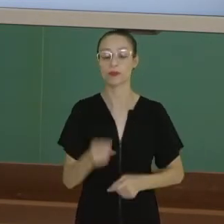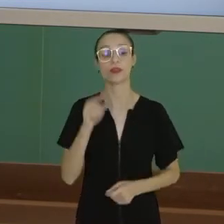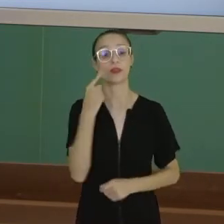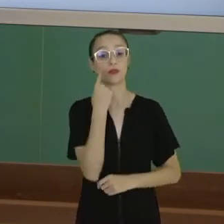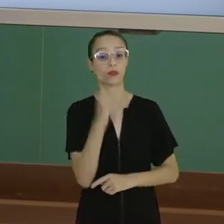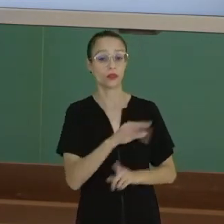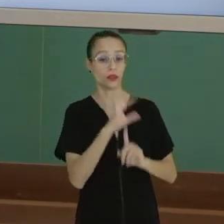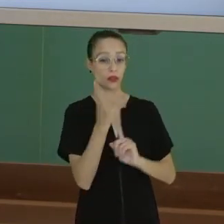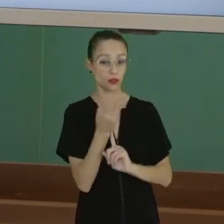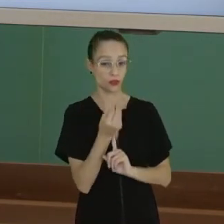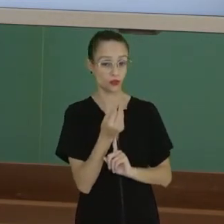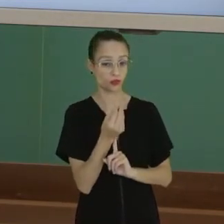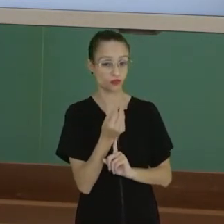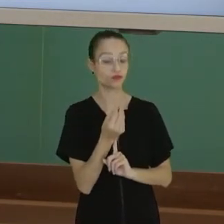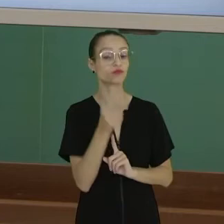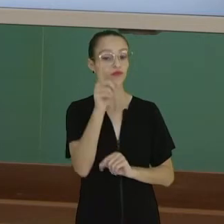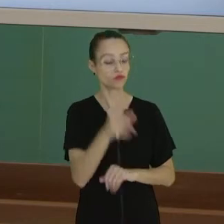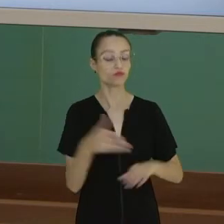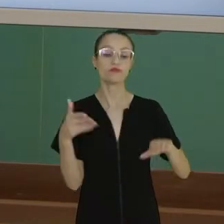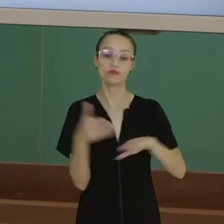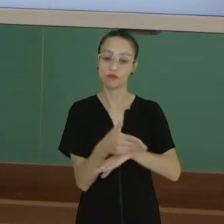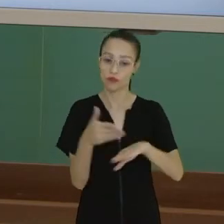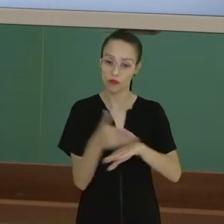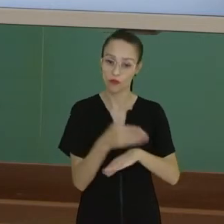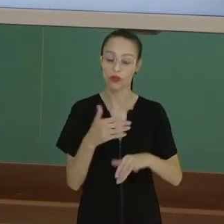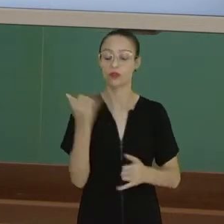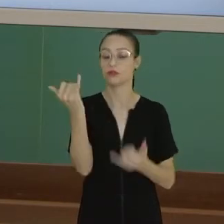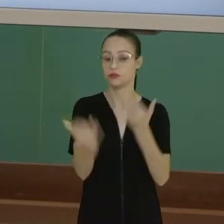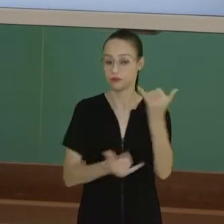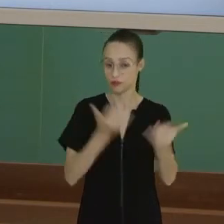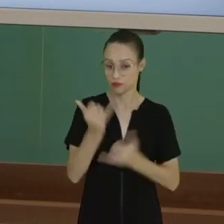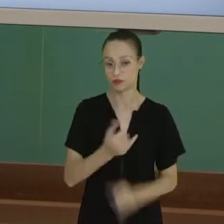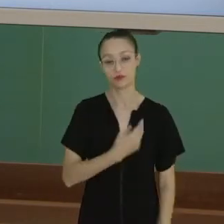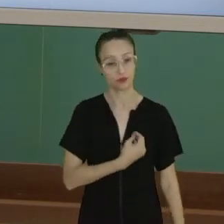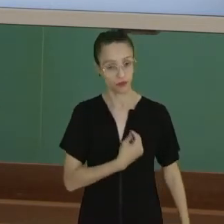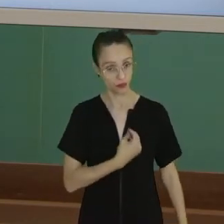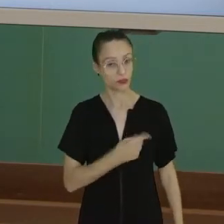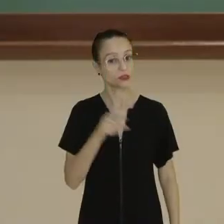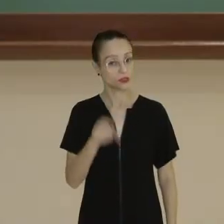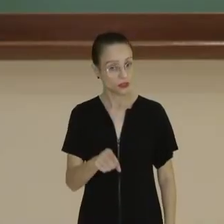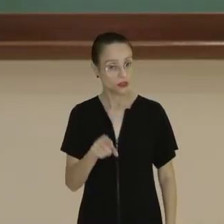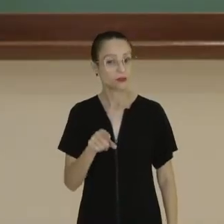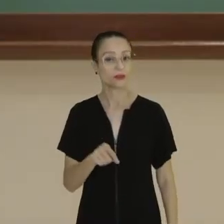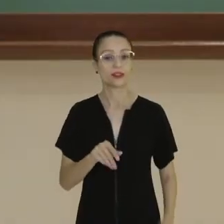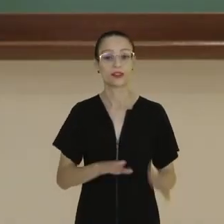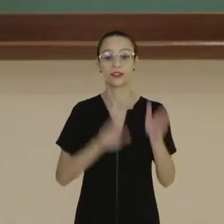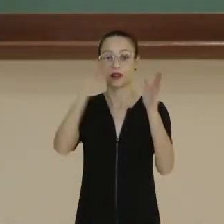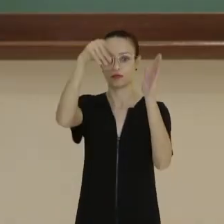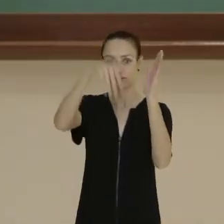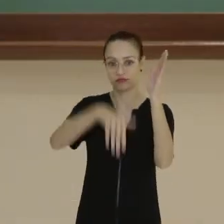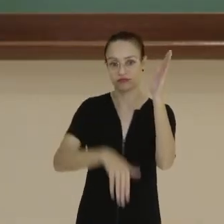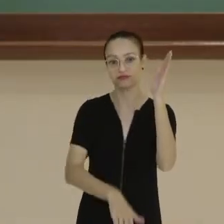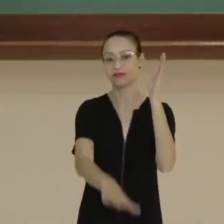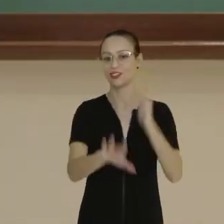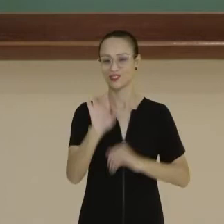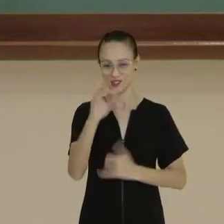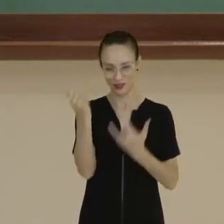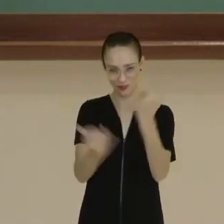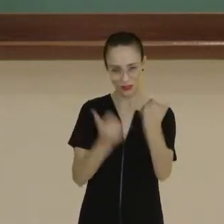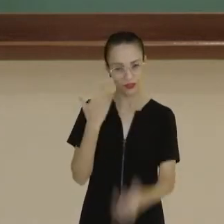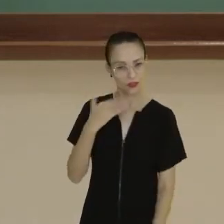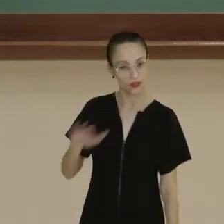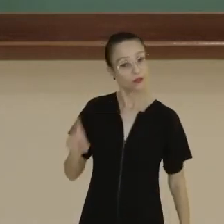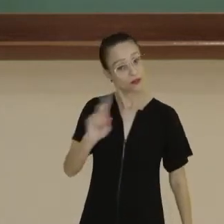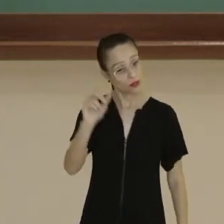arte sendo participativa, o brincar presente, né, nesse grande tobogã que não é só brincadeira de crianças.